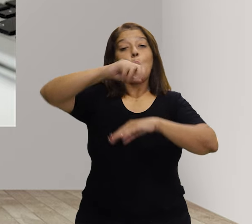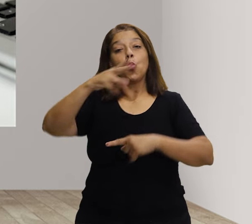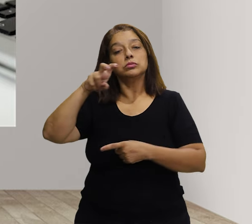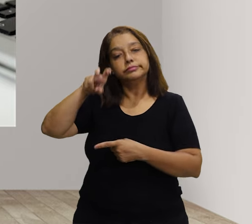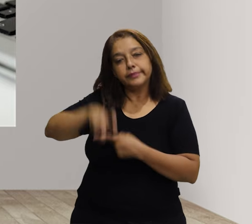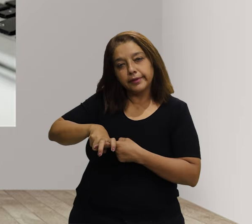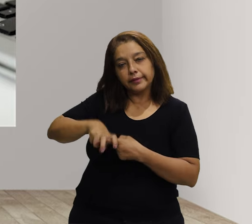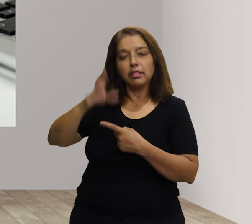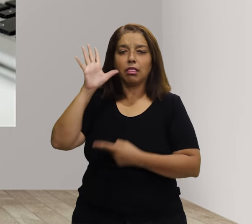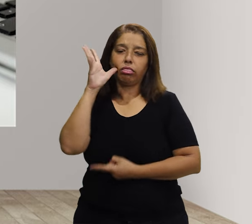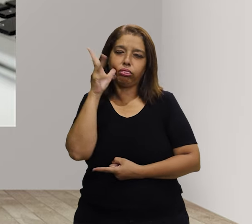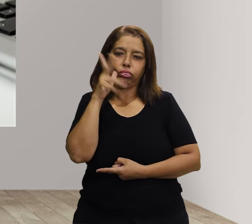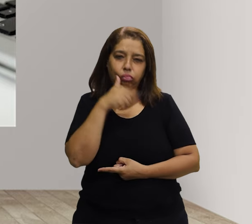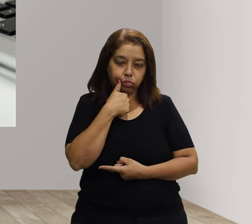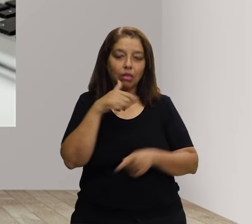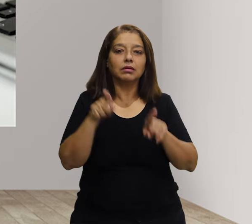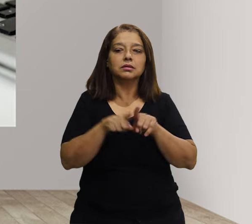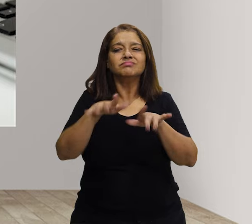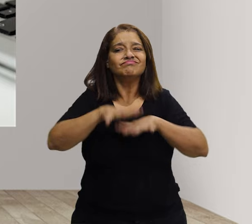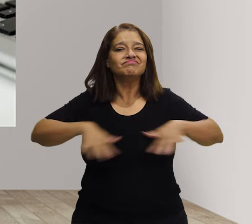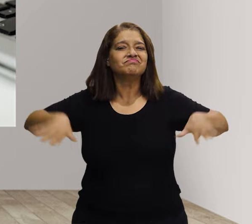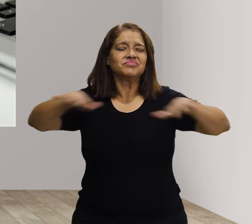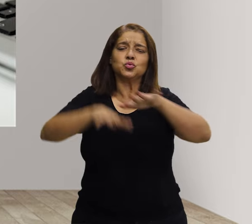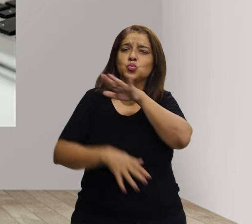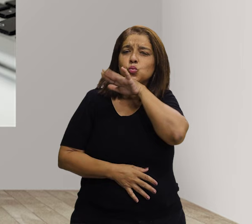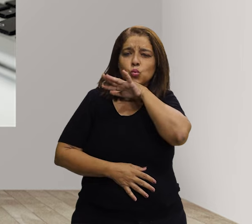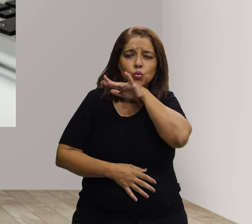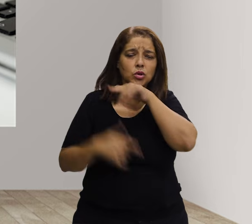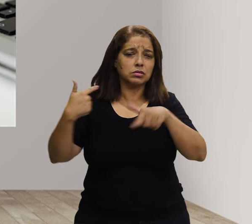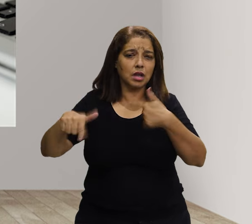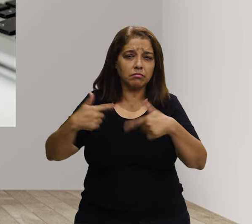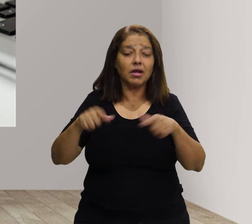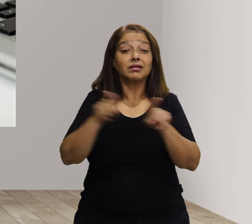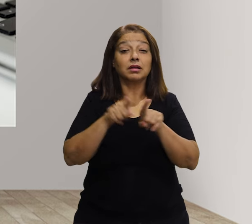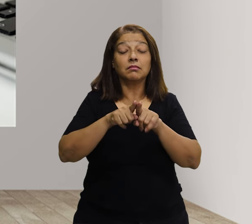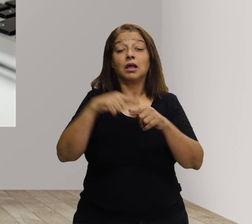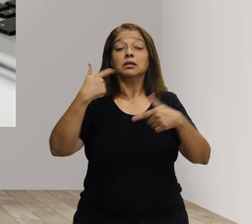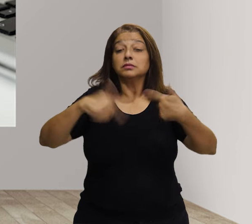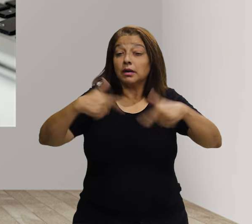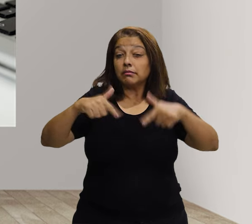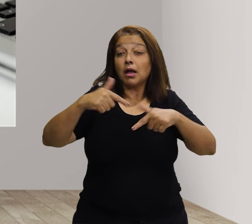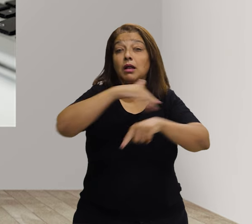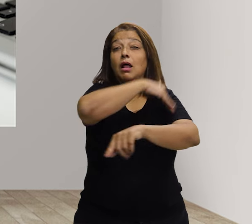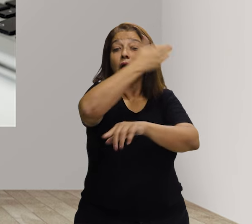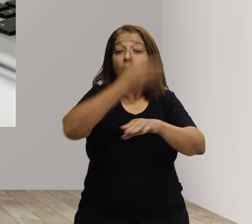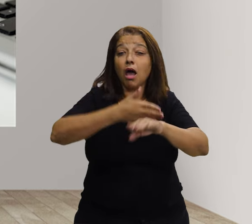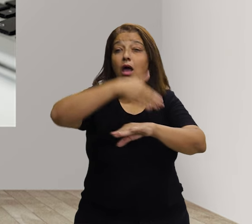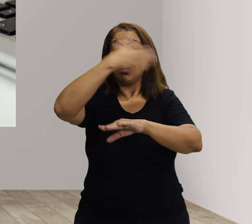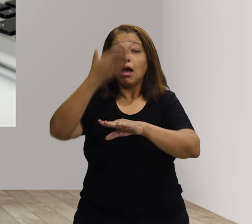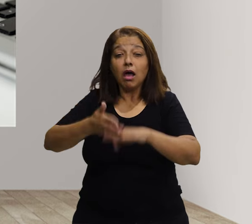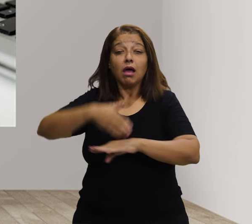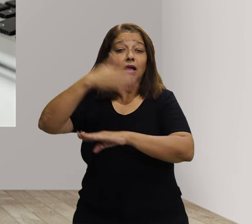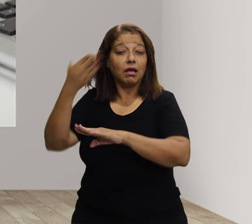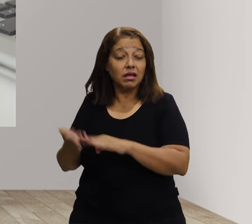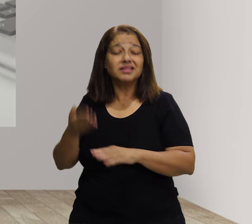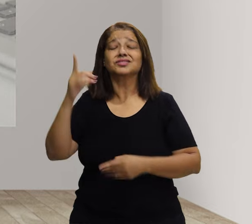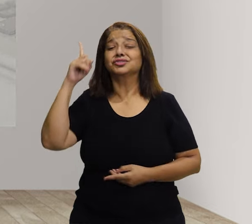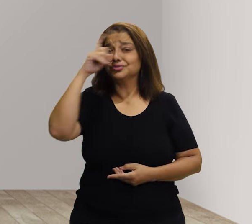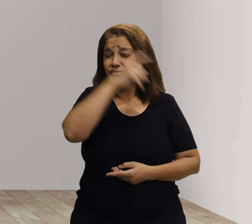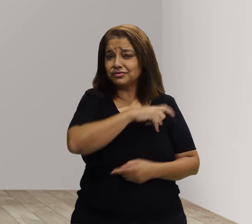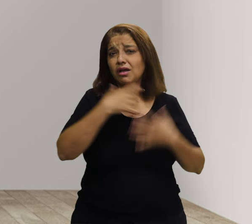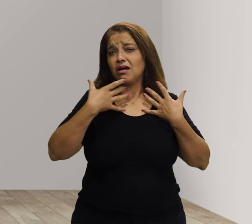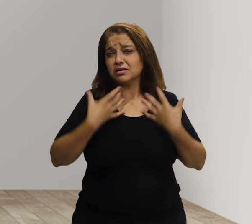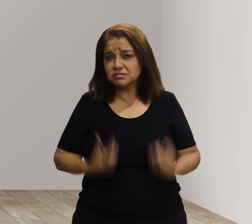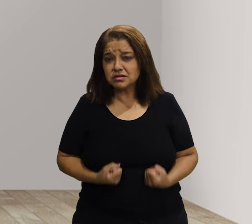carga horária extensa sem pausas adequadas, movimentos repetitivos ao escrever ou digitar.